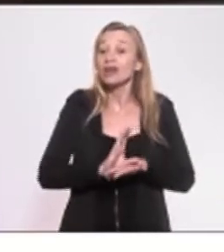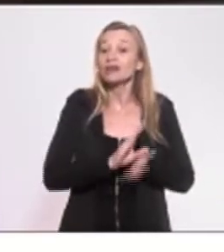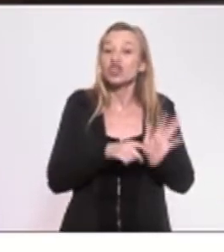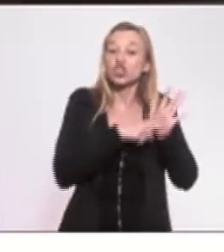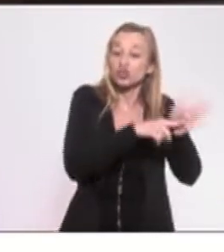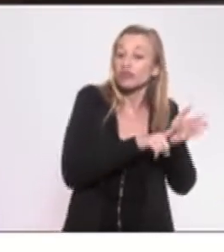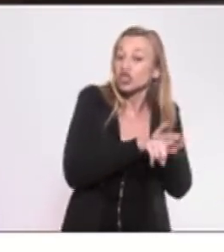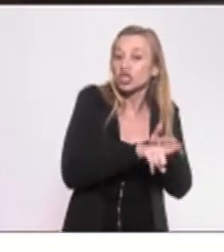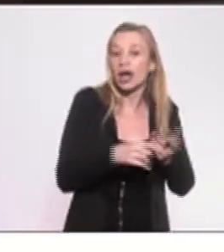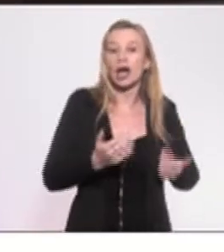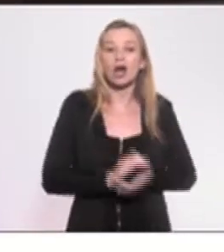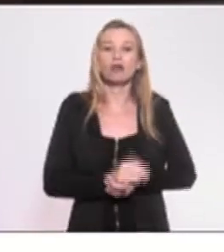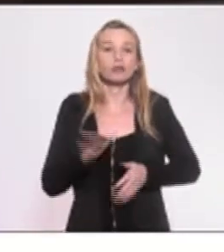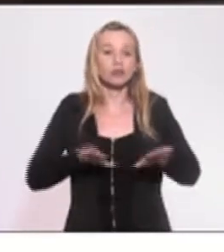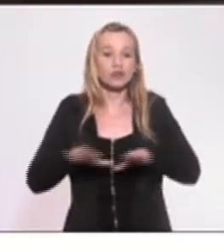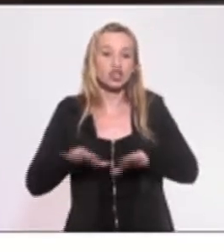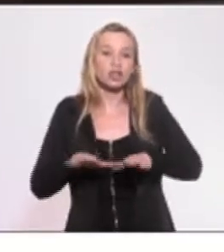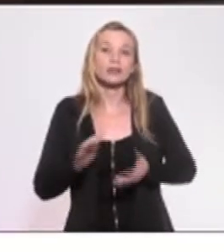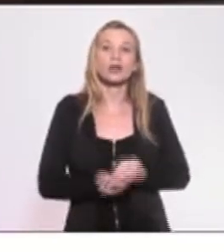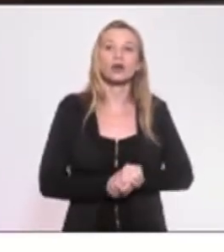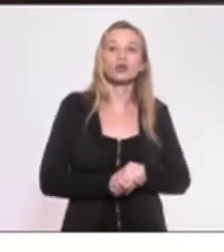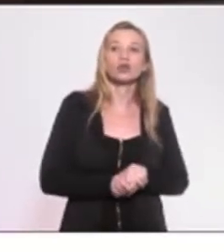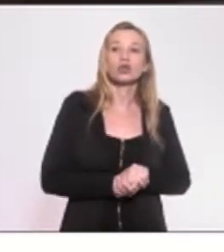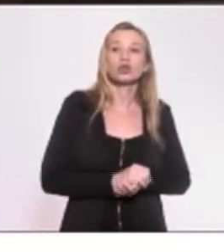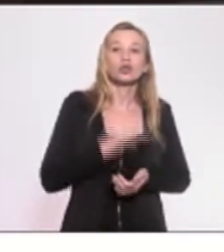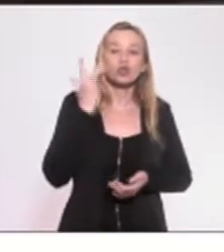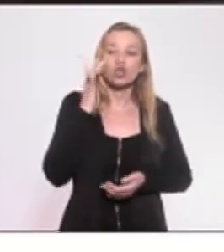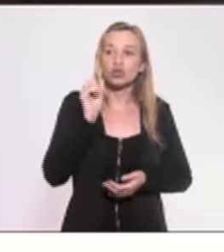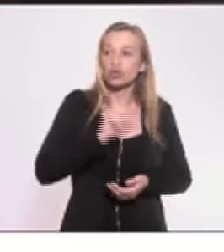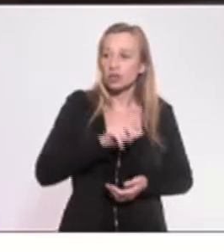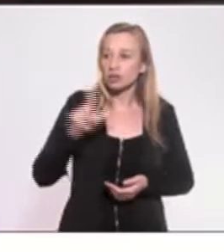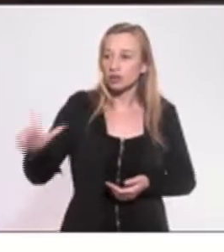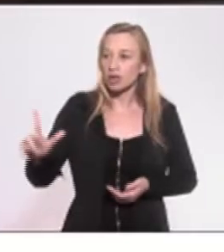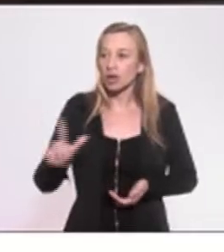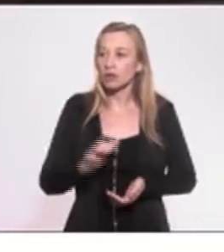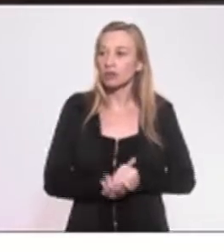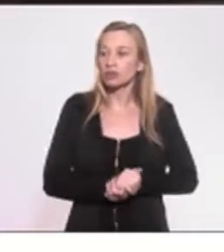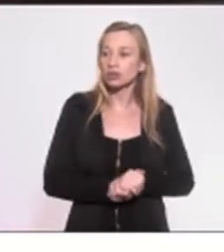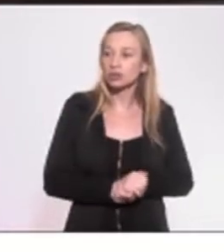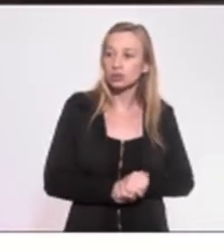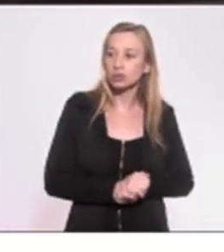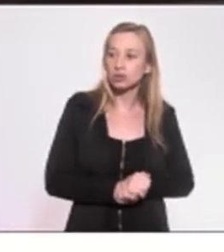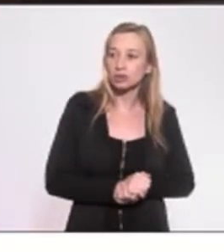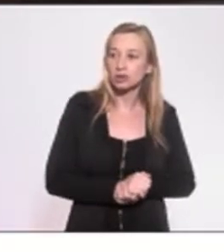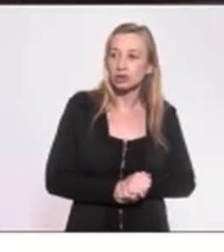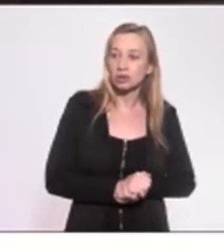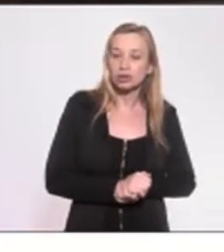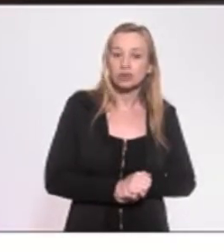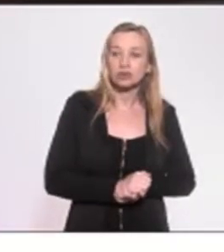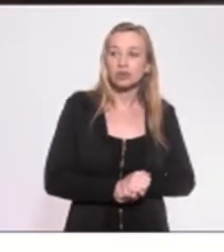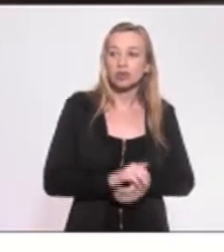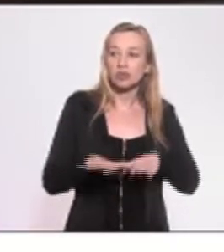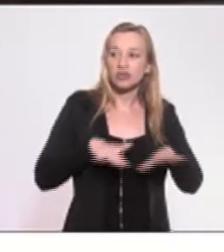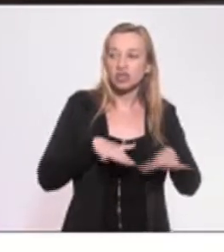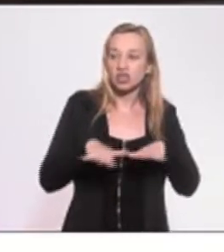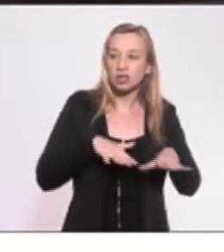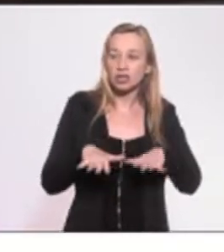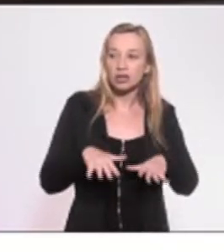Fiscal, da manifestação do Tesouro Nacional, da manifestação